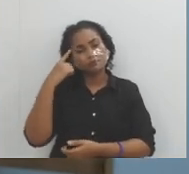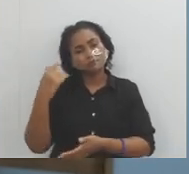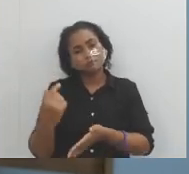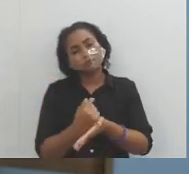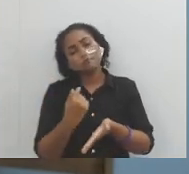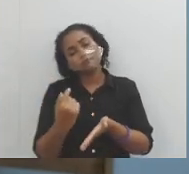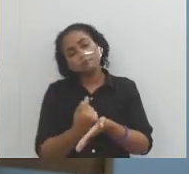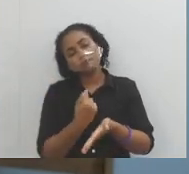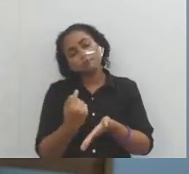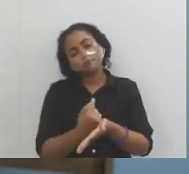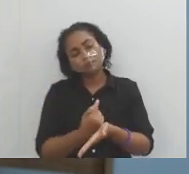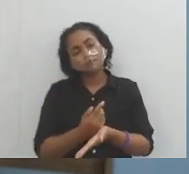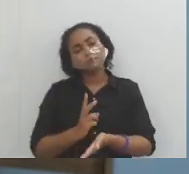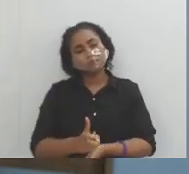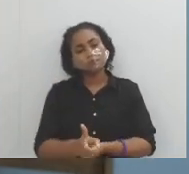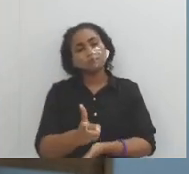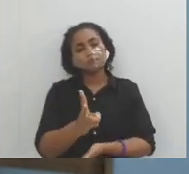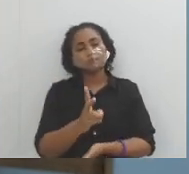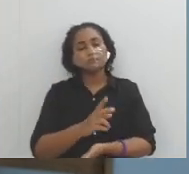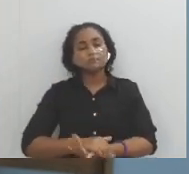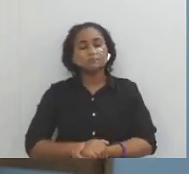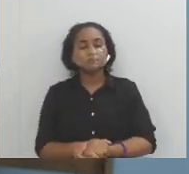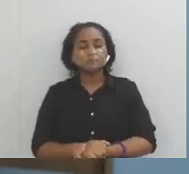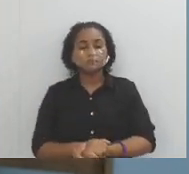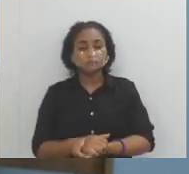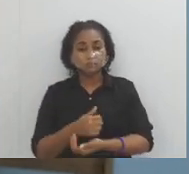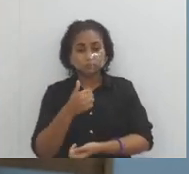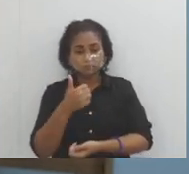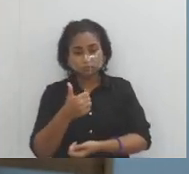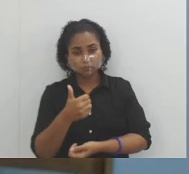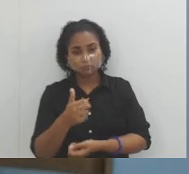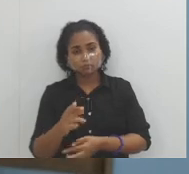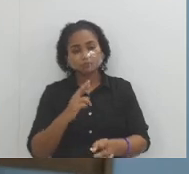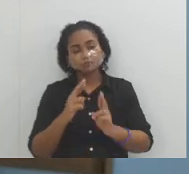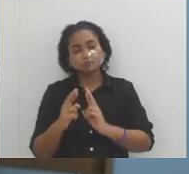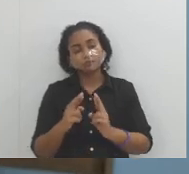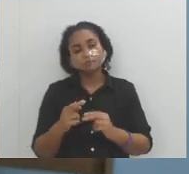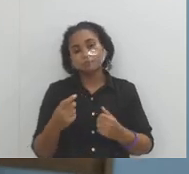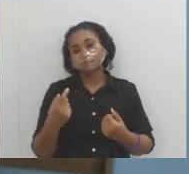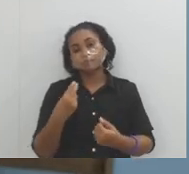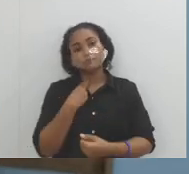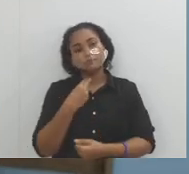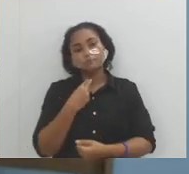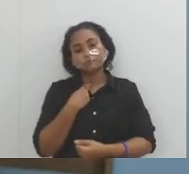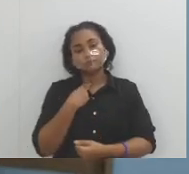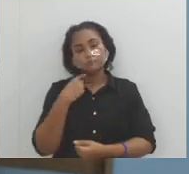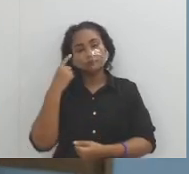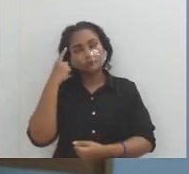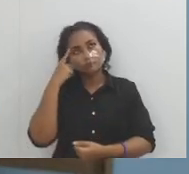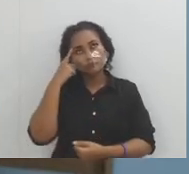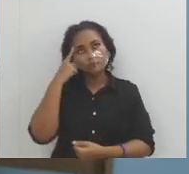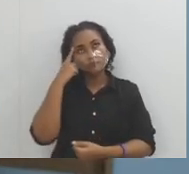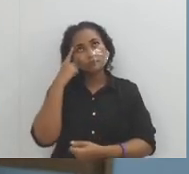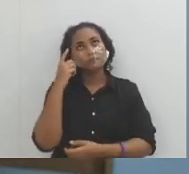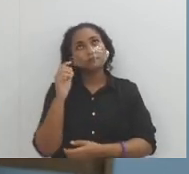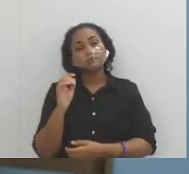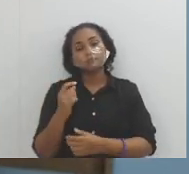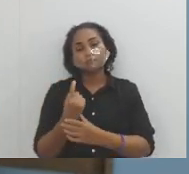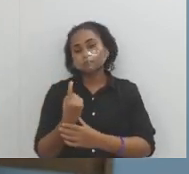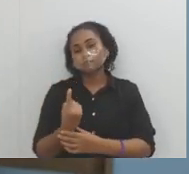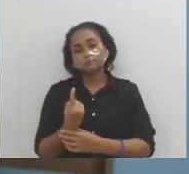acaso, você ainda tenha em relação a isso, tá certo? Só não deixe a dúvida, tá certo? Então, esses verbos